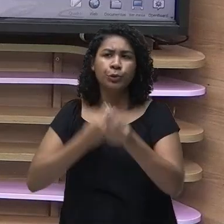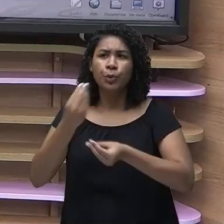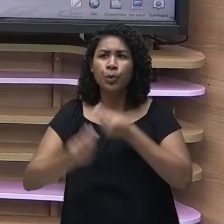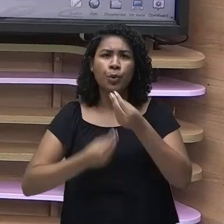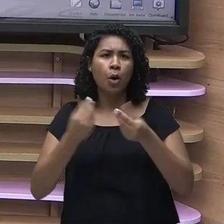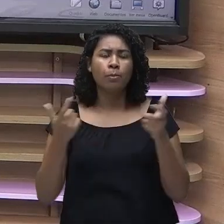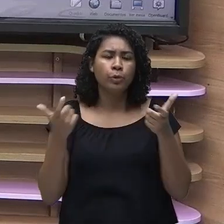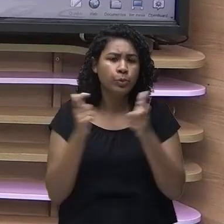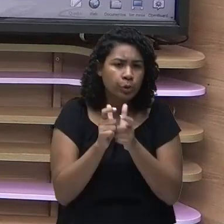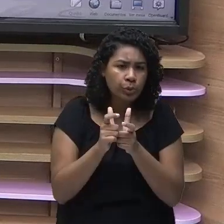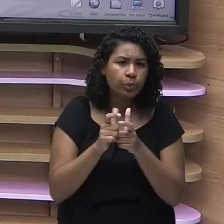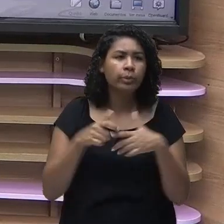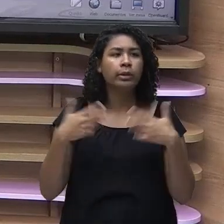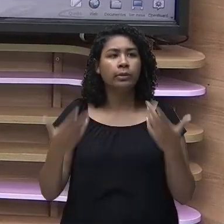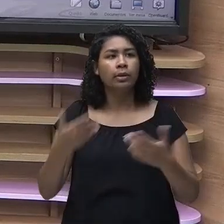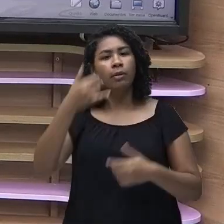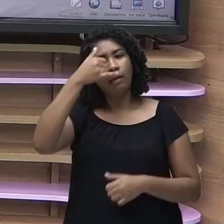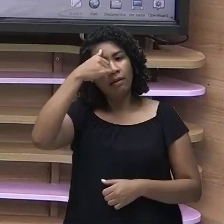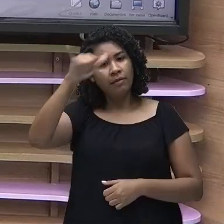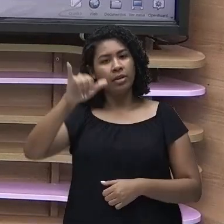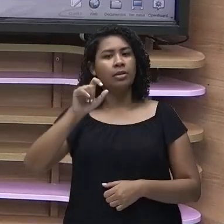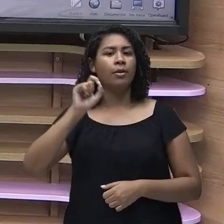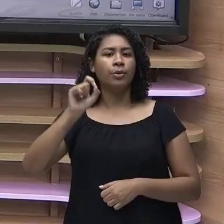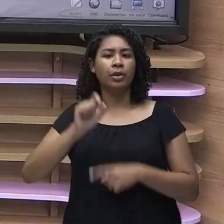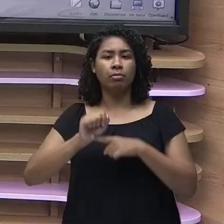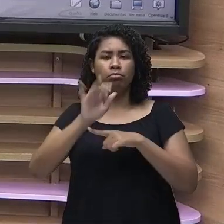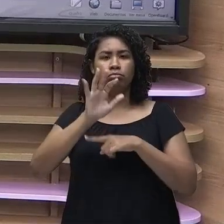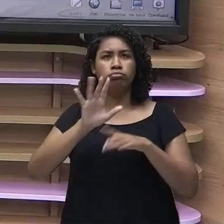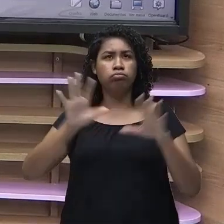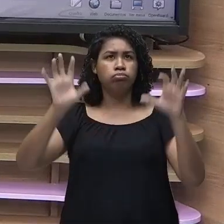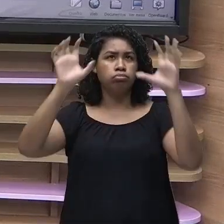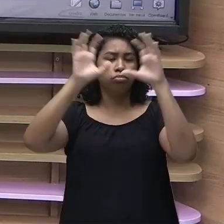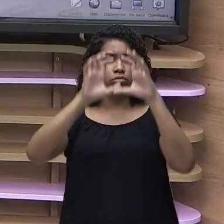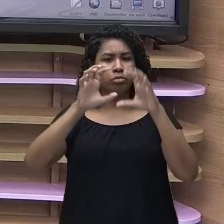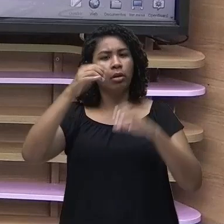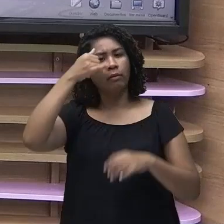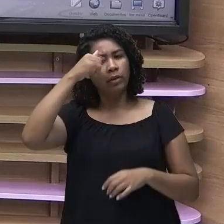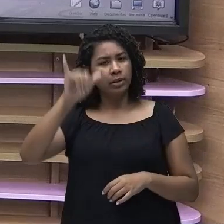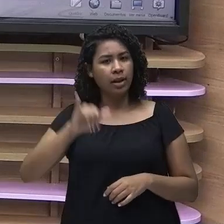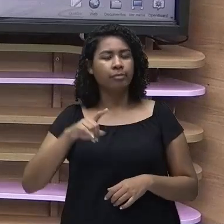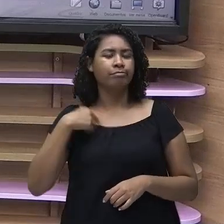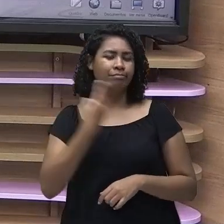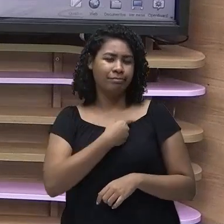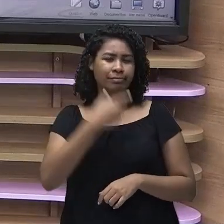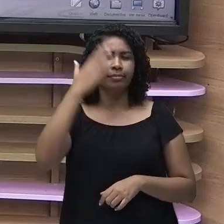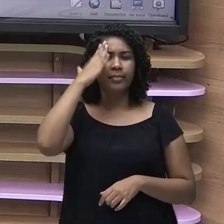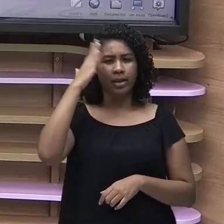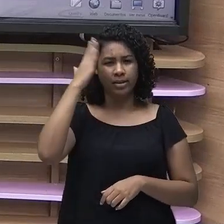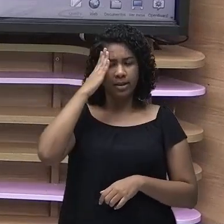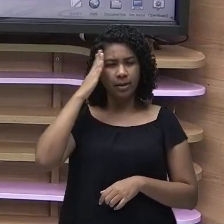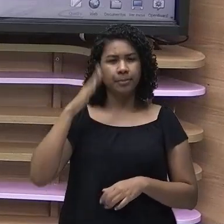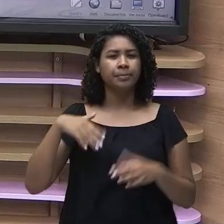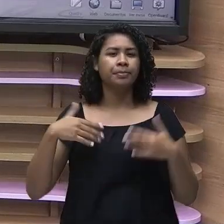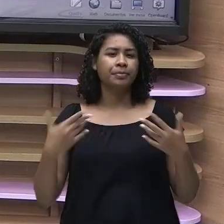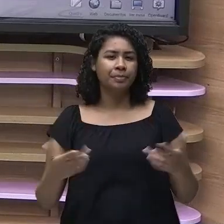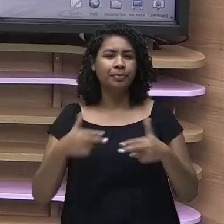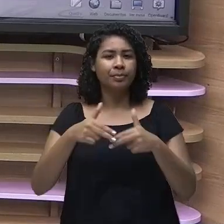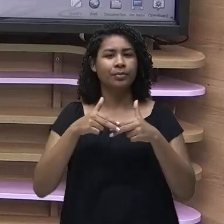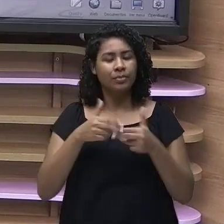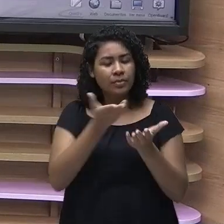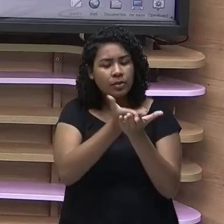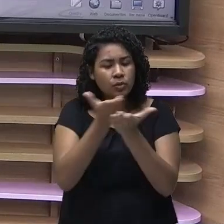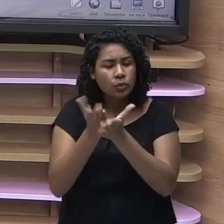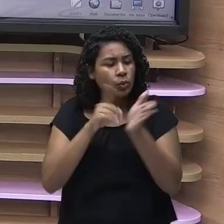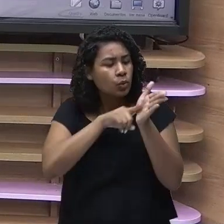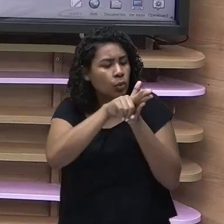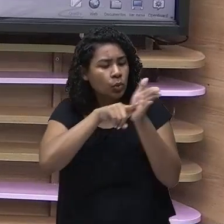ozônio? Evitar a eliminação desses gases, porque a gente já sabe o que acontece, né? Então, em relação a esses estudos, aí